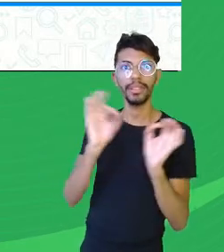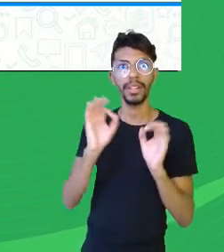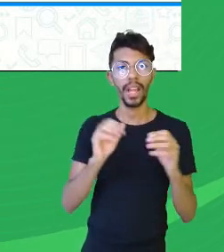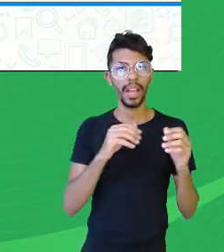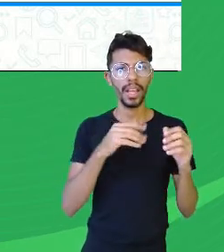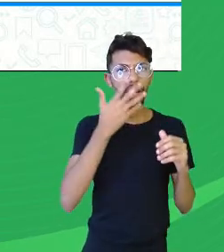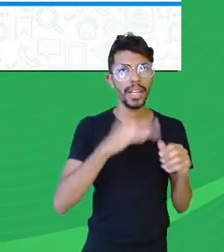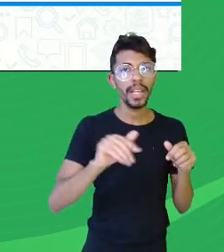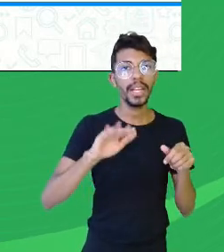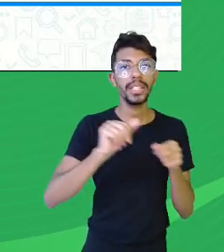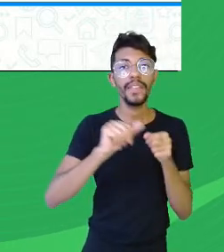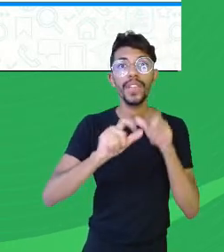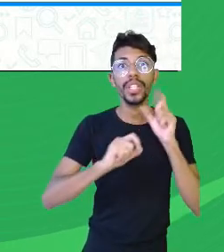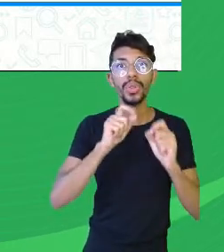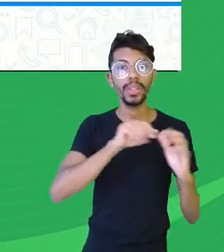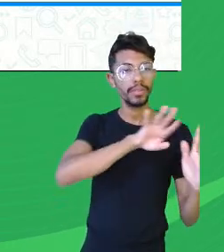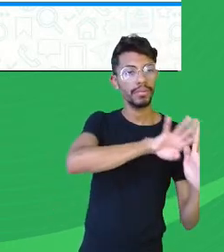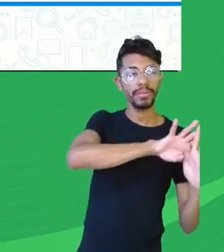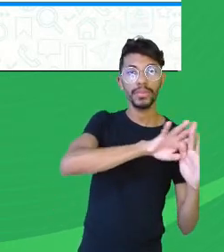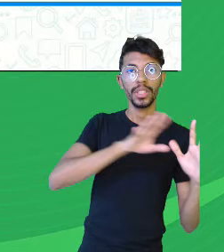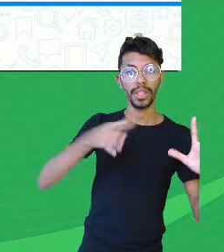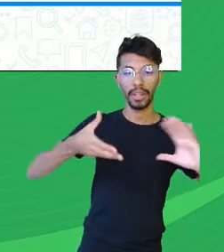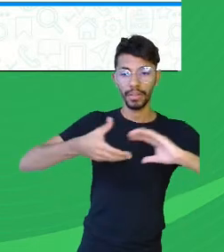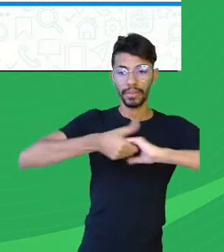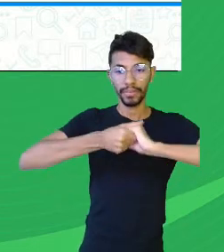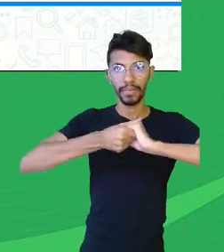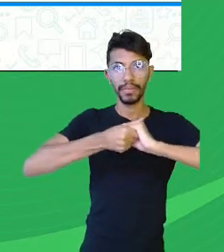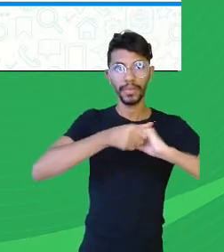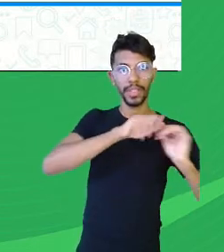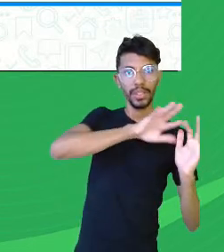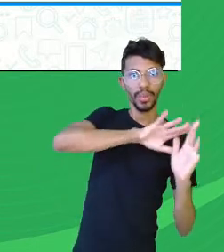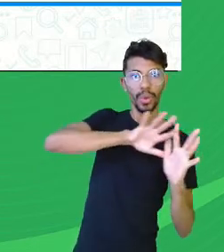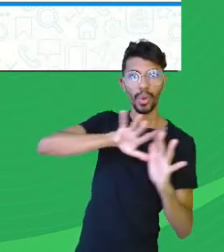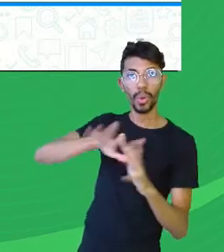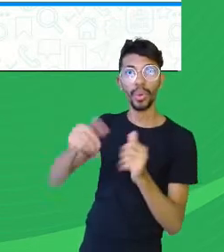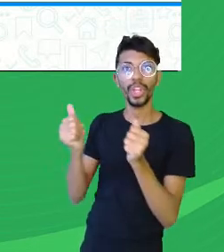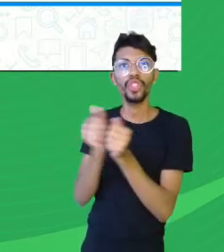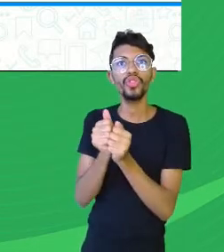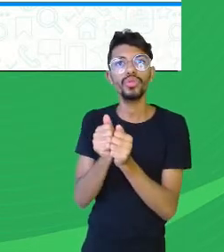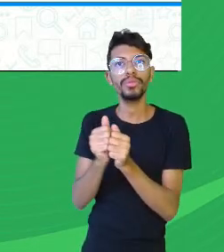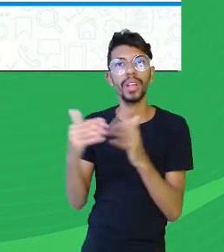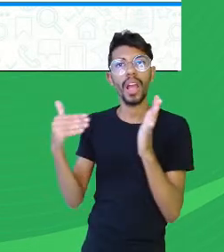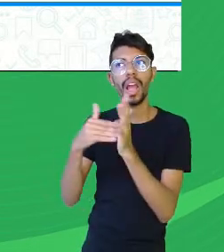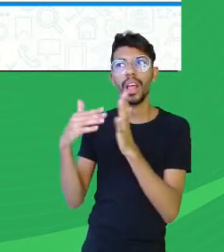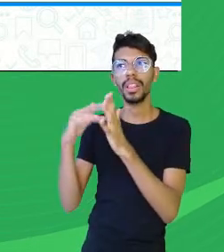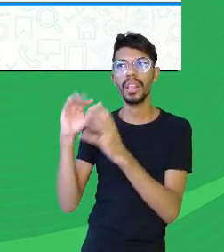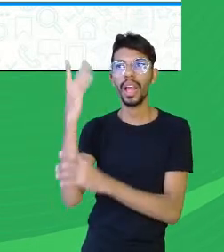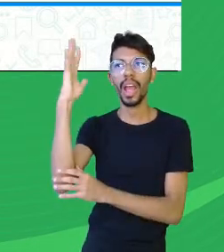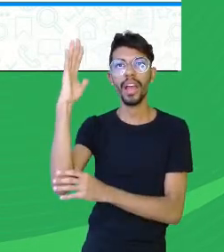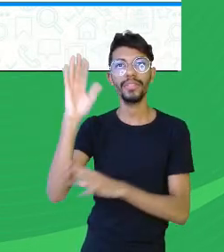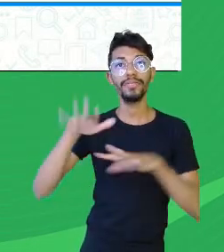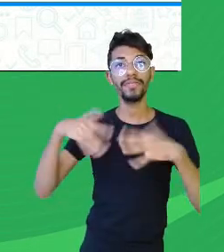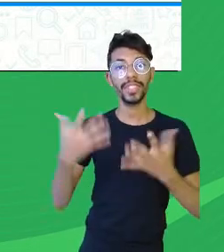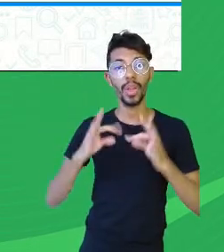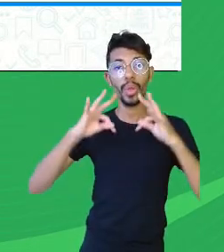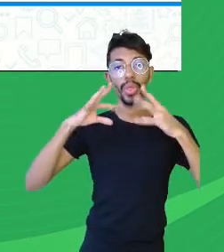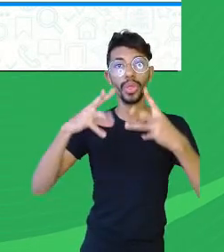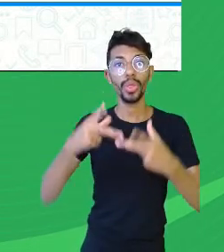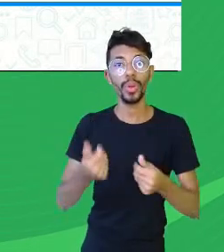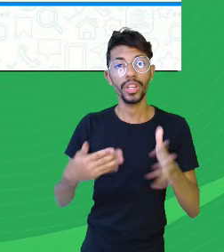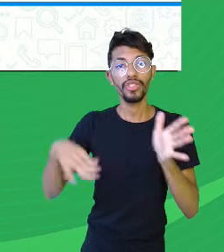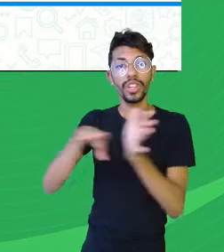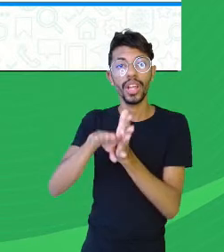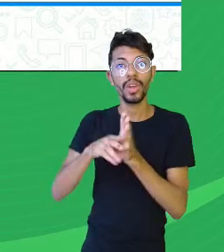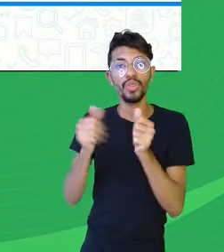saíram correndo juntas em direção àquela árvore. Como chegaram todas juntas, todas foram